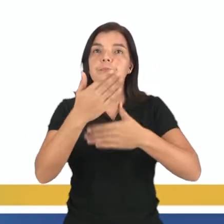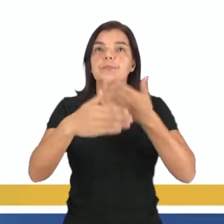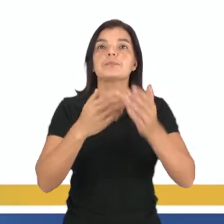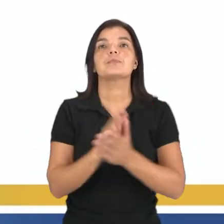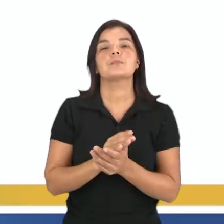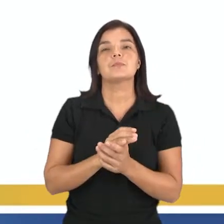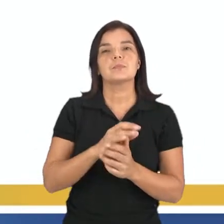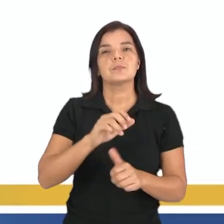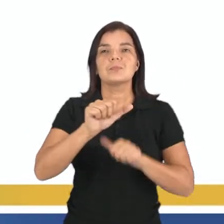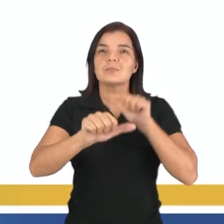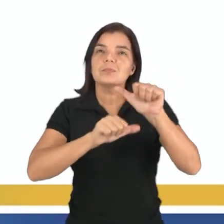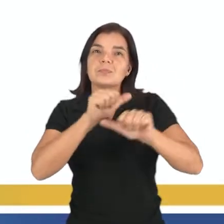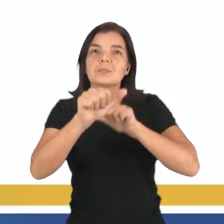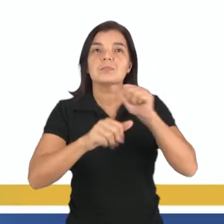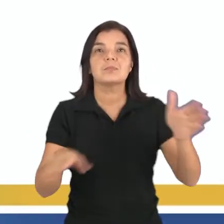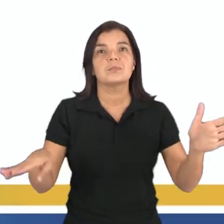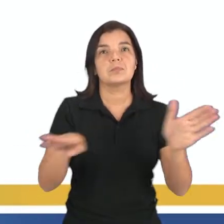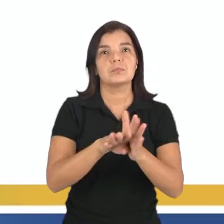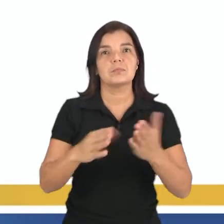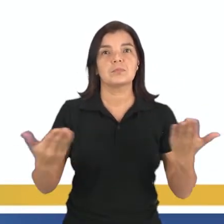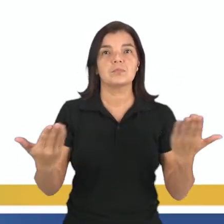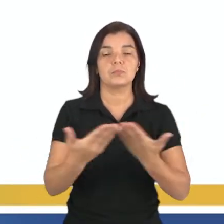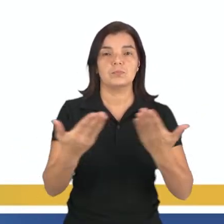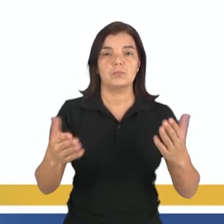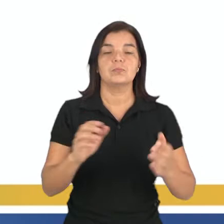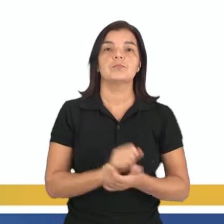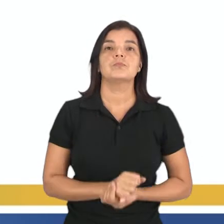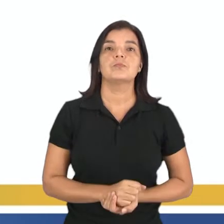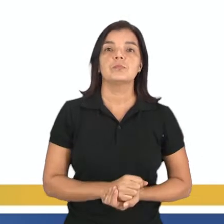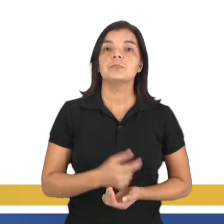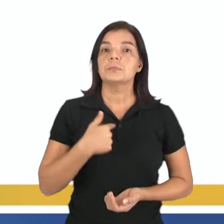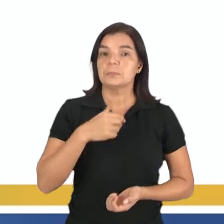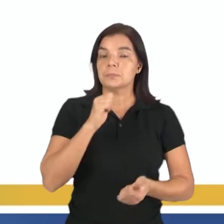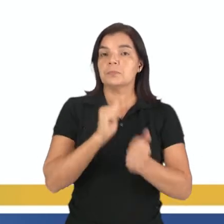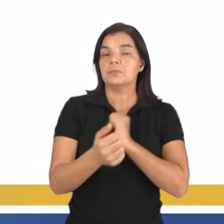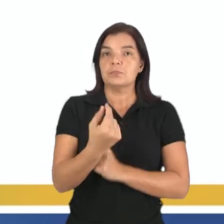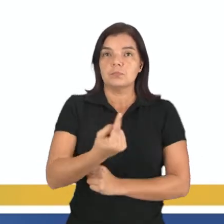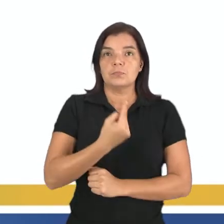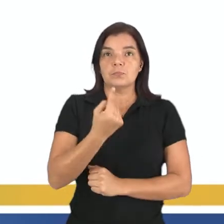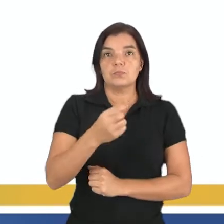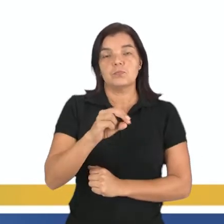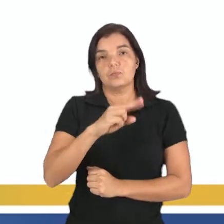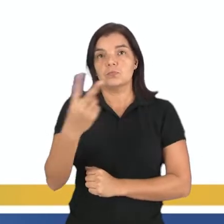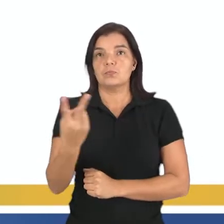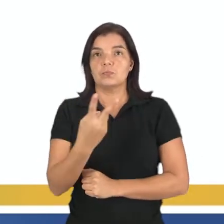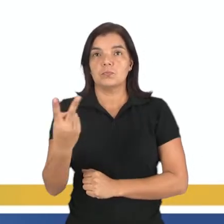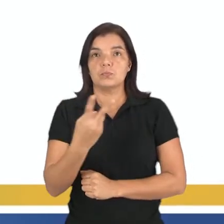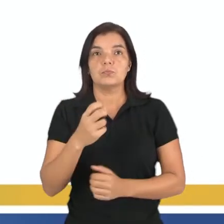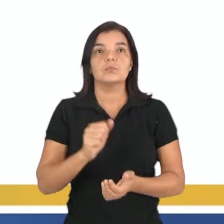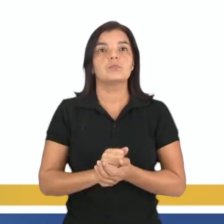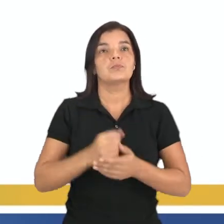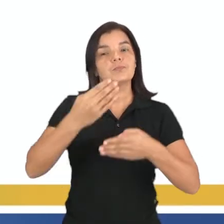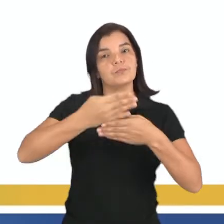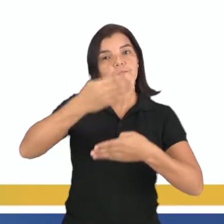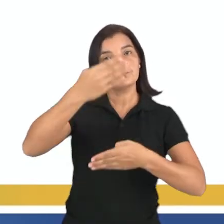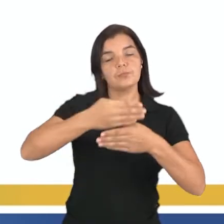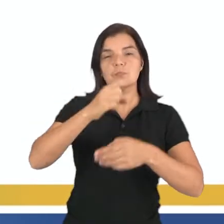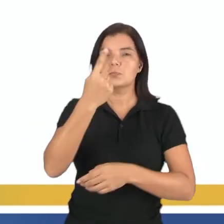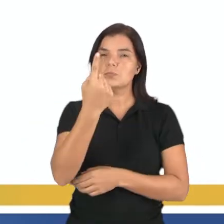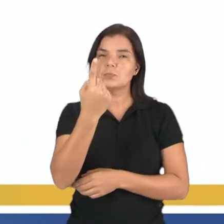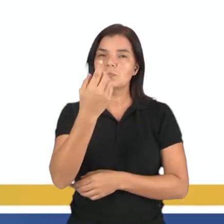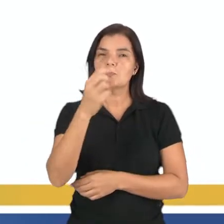se modelando até chegar no que conhecemos hoje, né? Jogado de forma individual ou em duplas, com uma rede